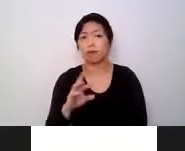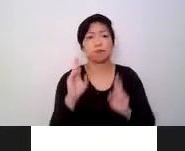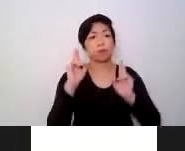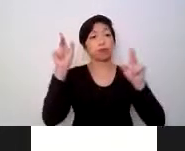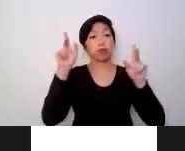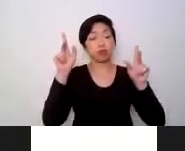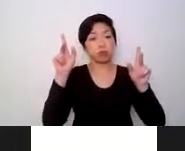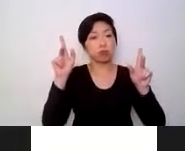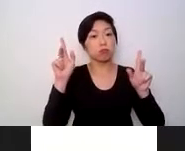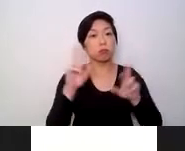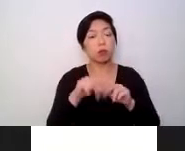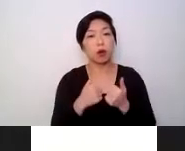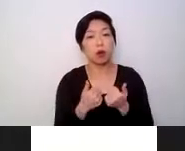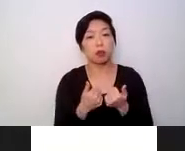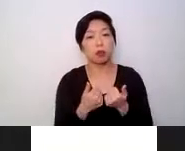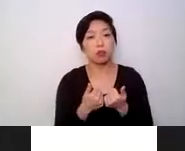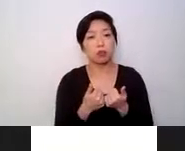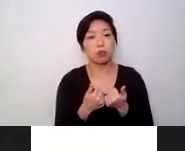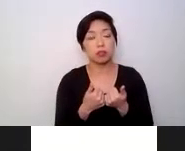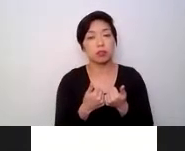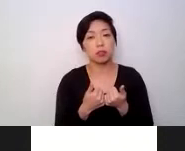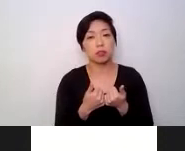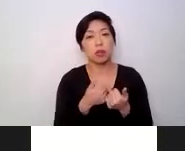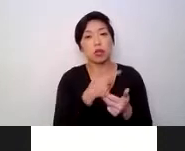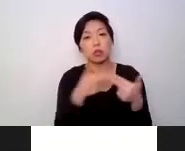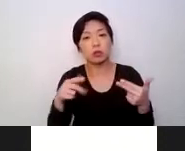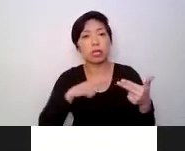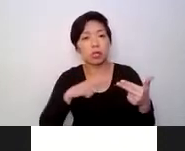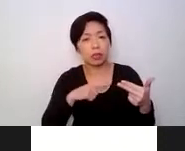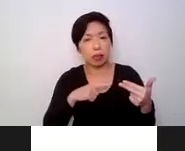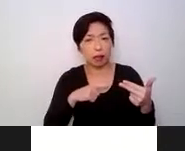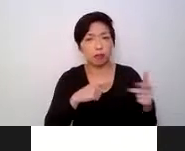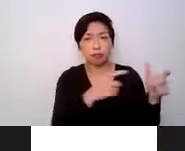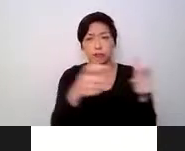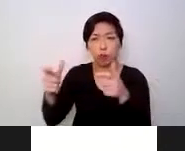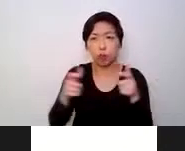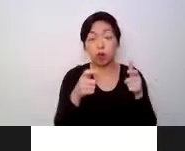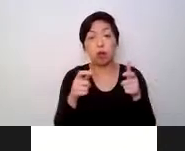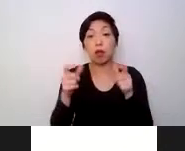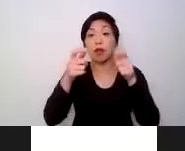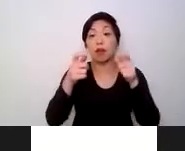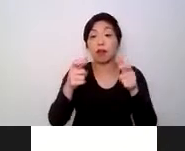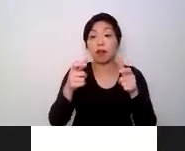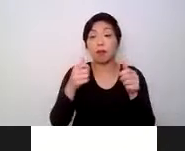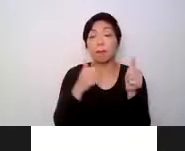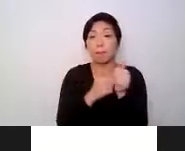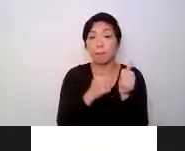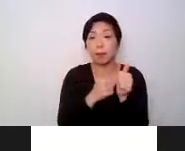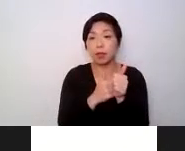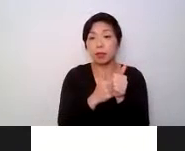em relação ao que existia no entorno ele está localizado em um